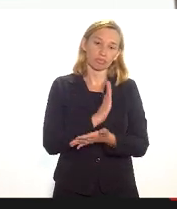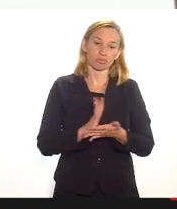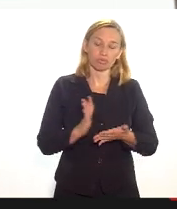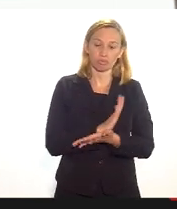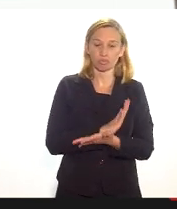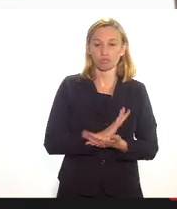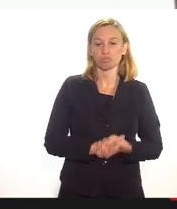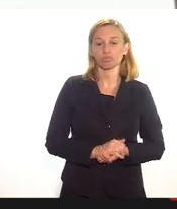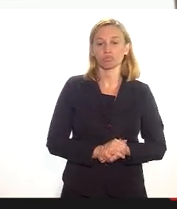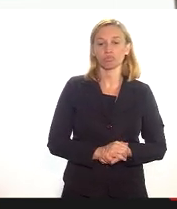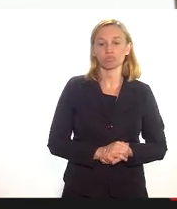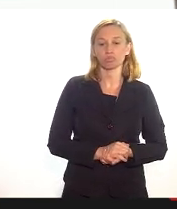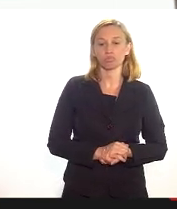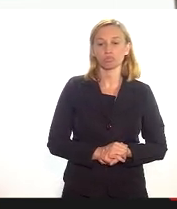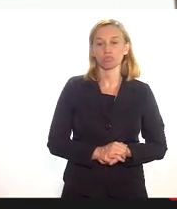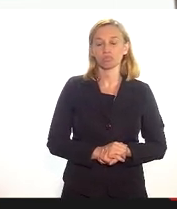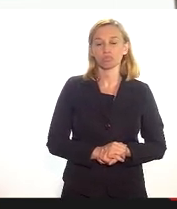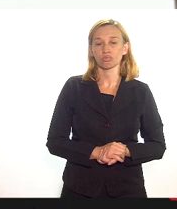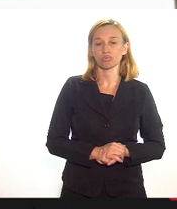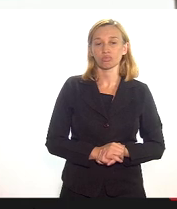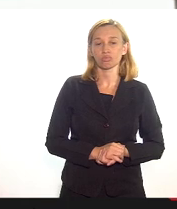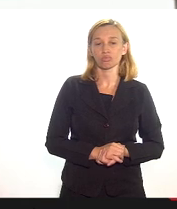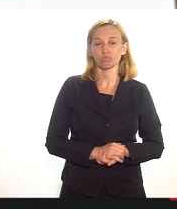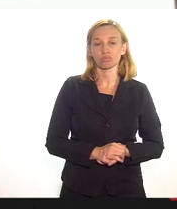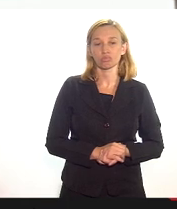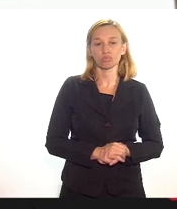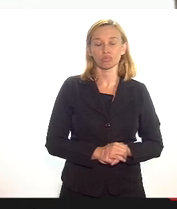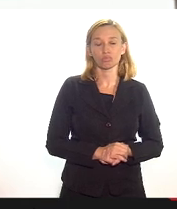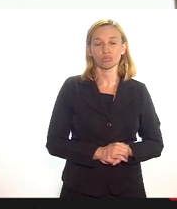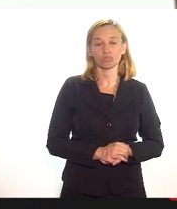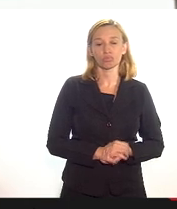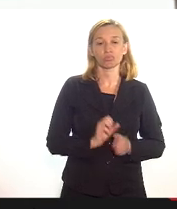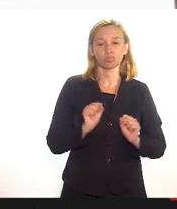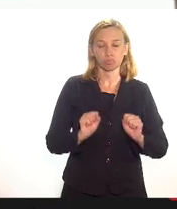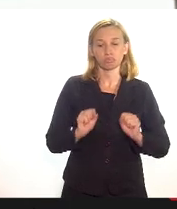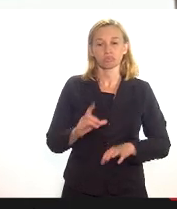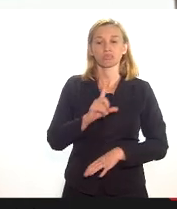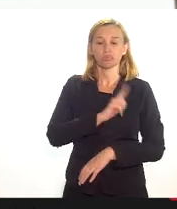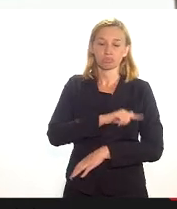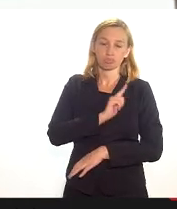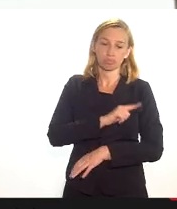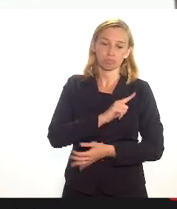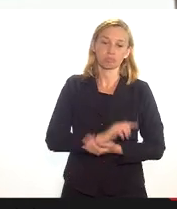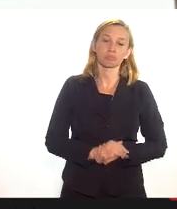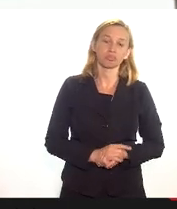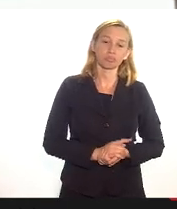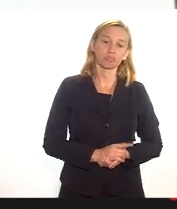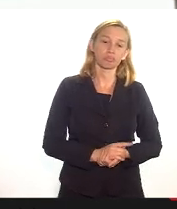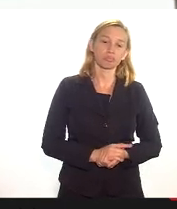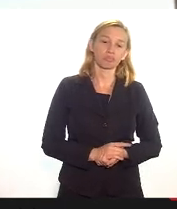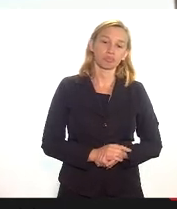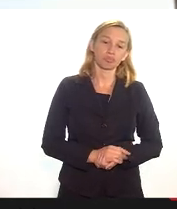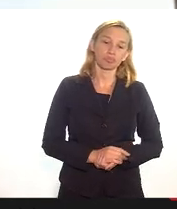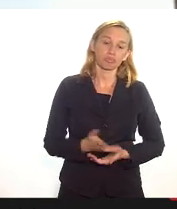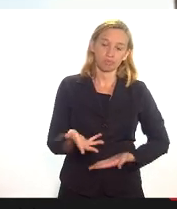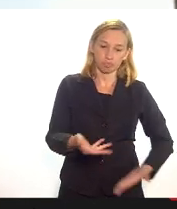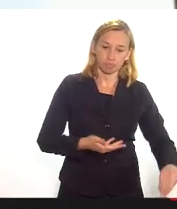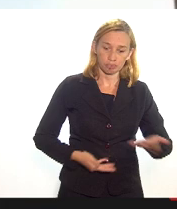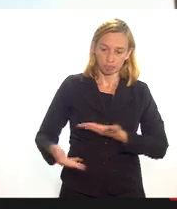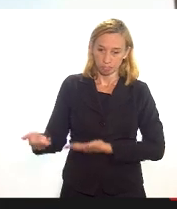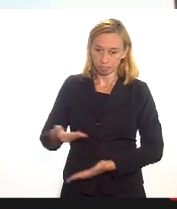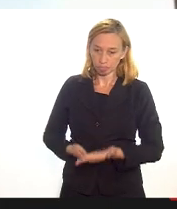dispositivo que é possível essa gestão, apesar de ser